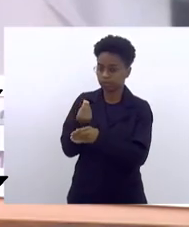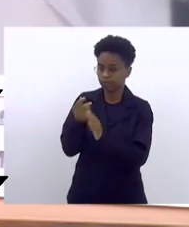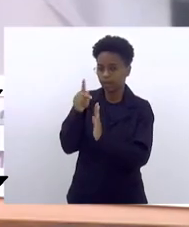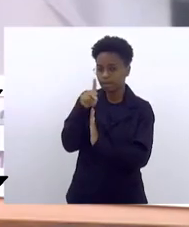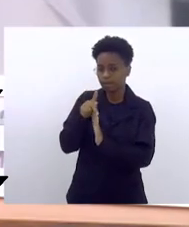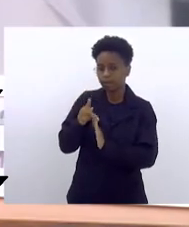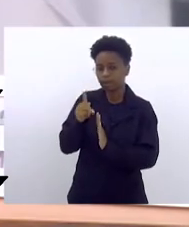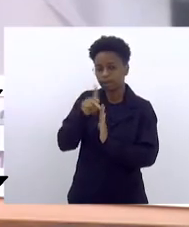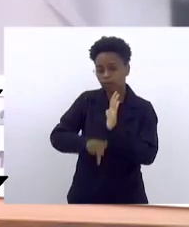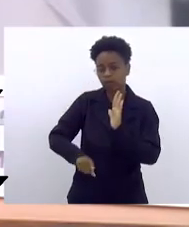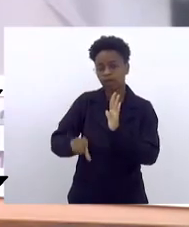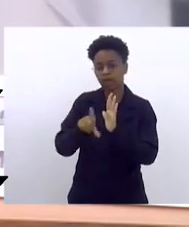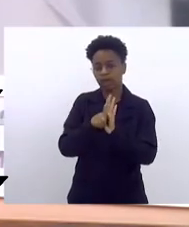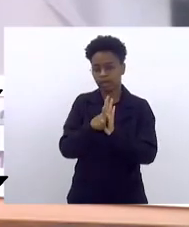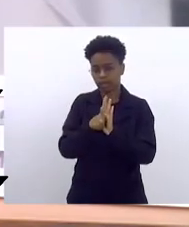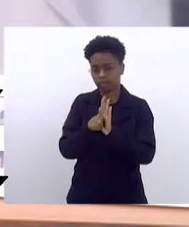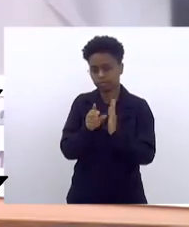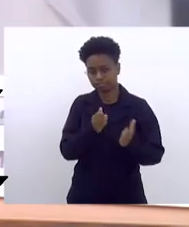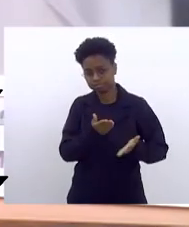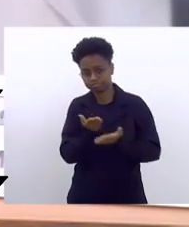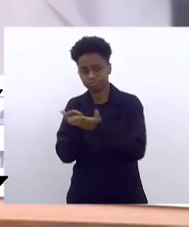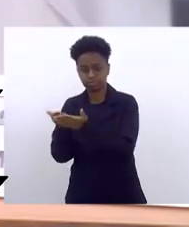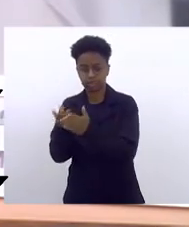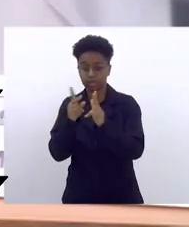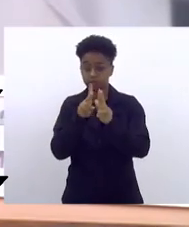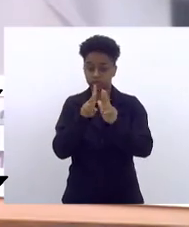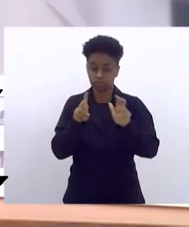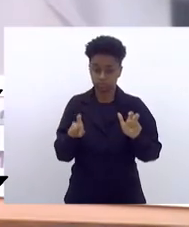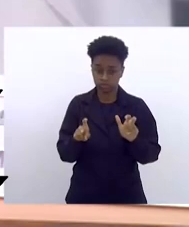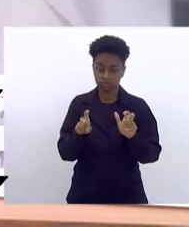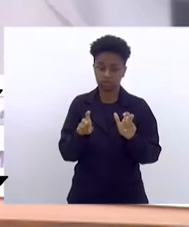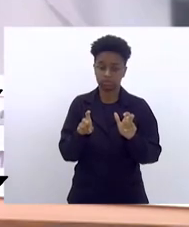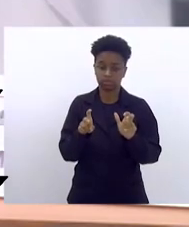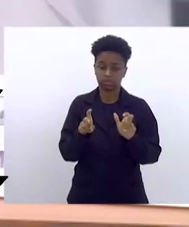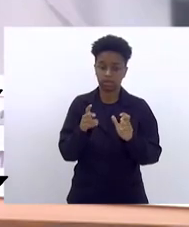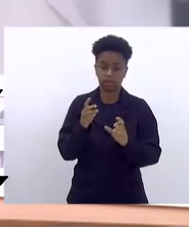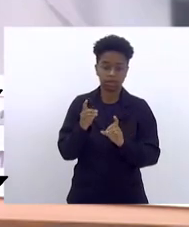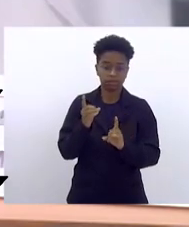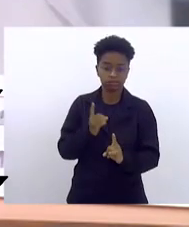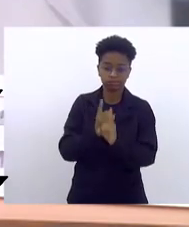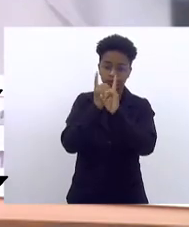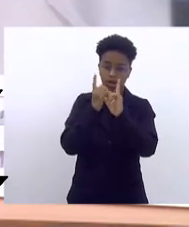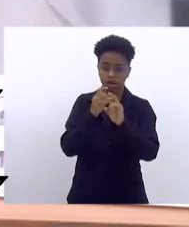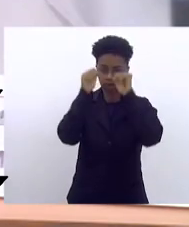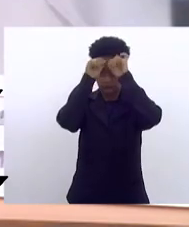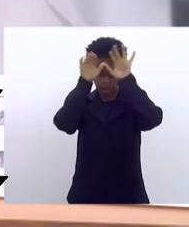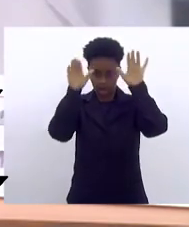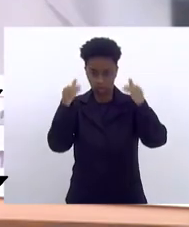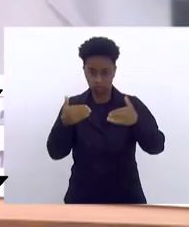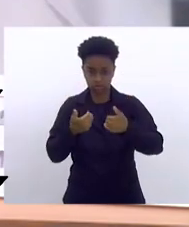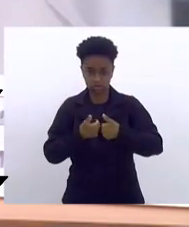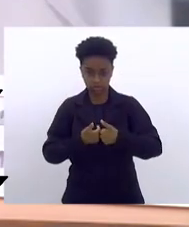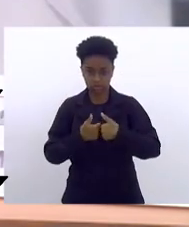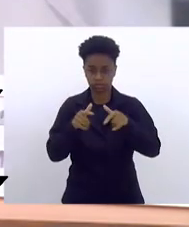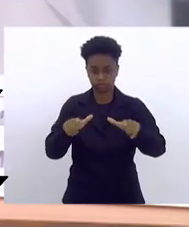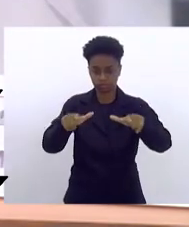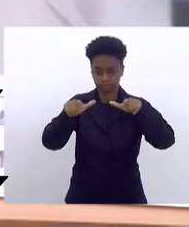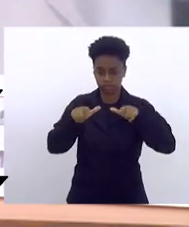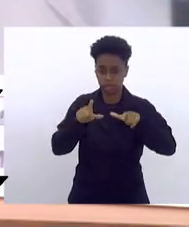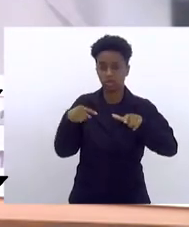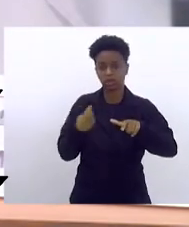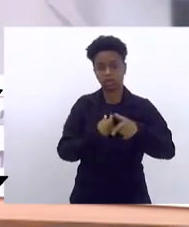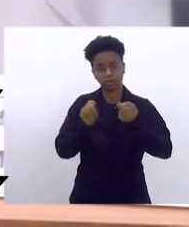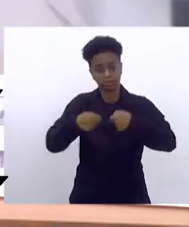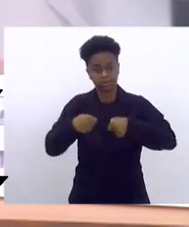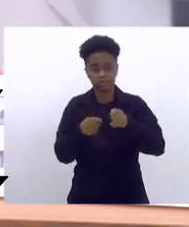de lei foi encaminhado sobre a questão de diagnóstico do autismo e a gente precisa ver isso